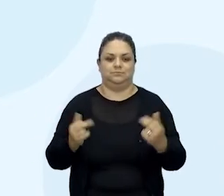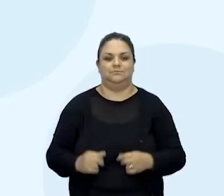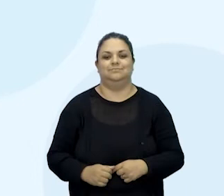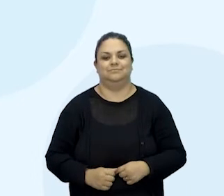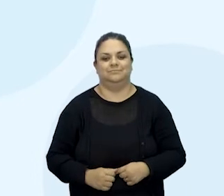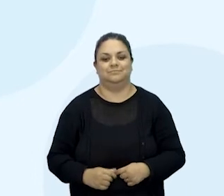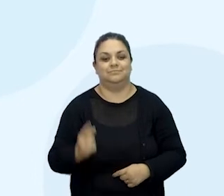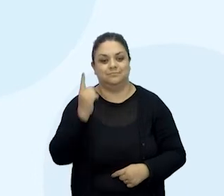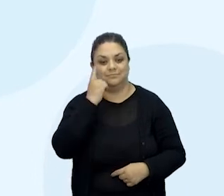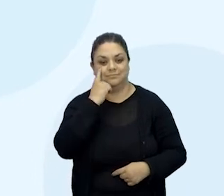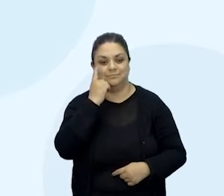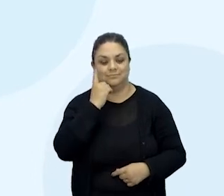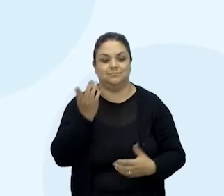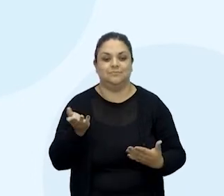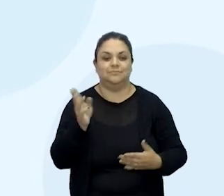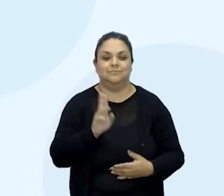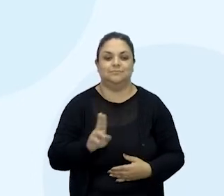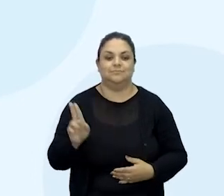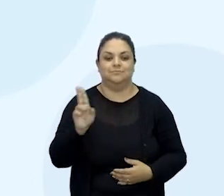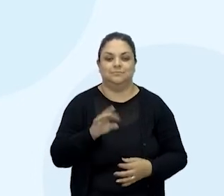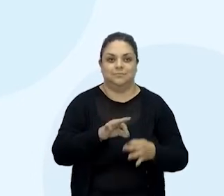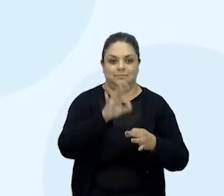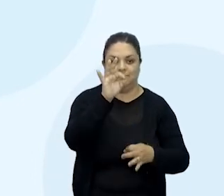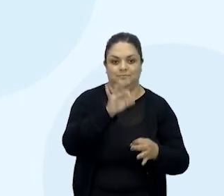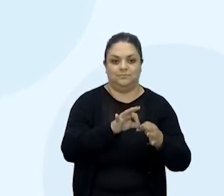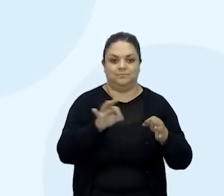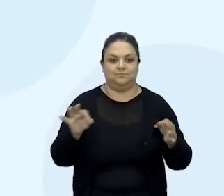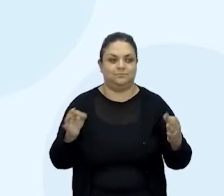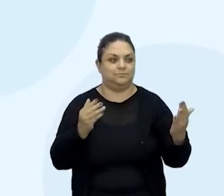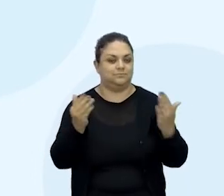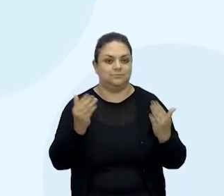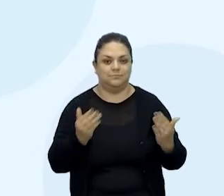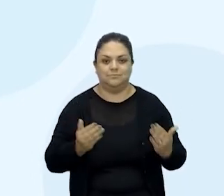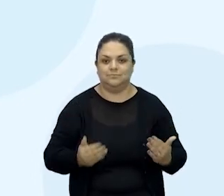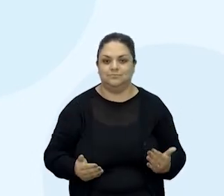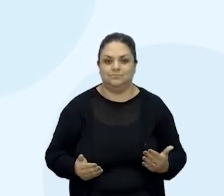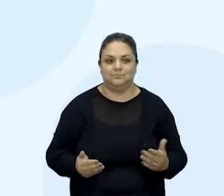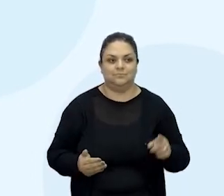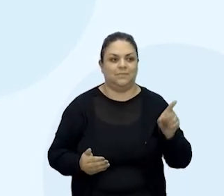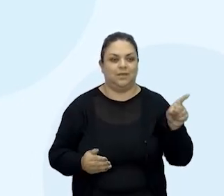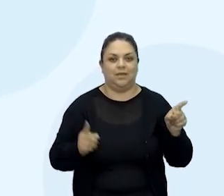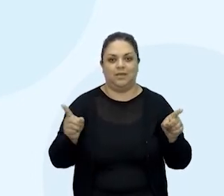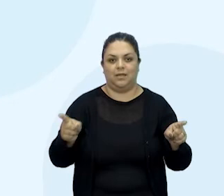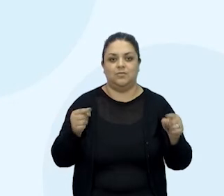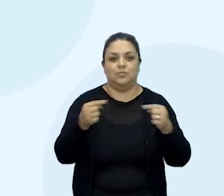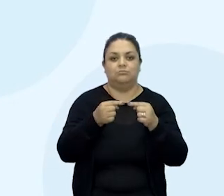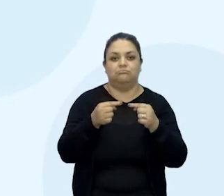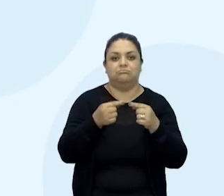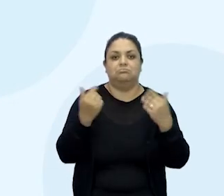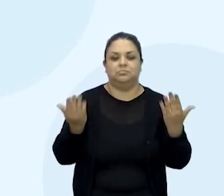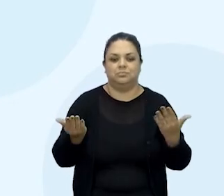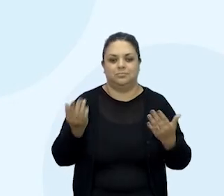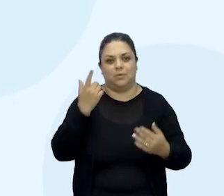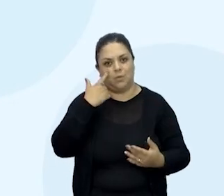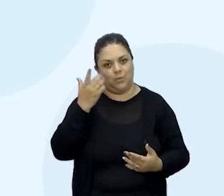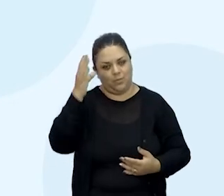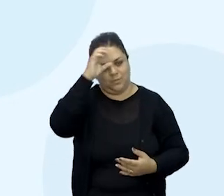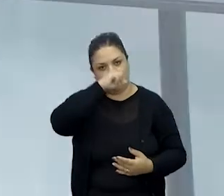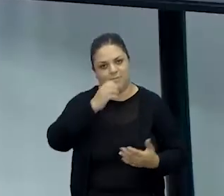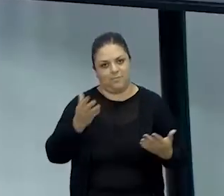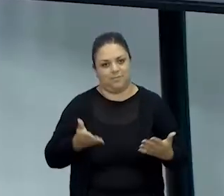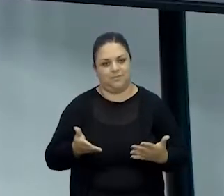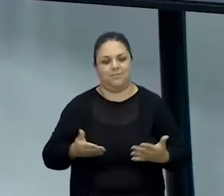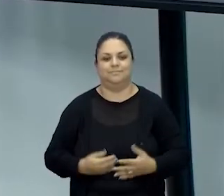unidade está sendo utilizada e as relações entre as unidades de medida. Então, o que acontece? Nós